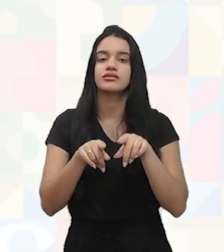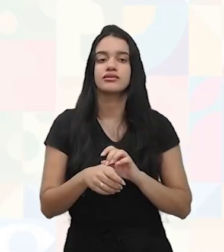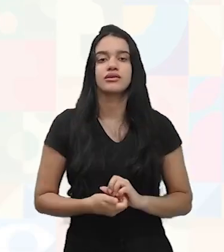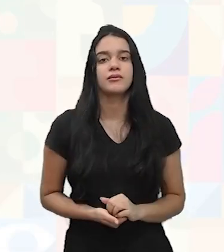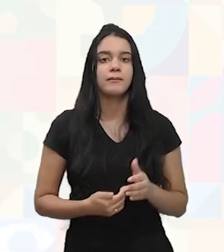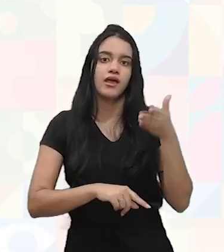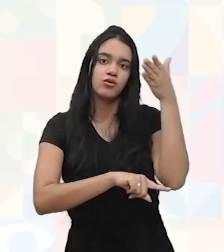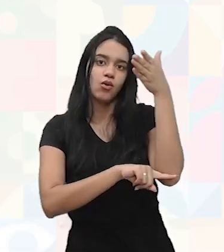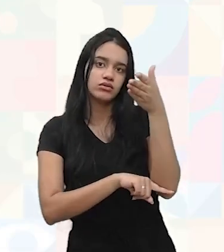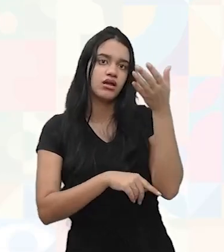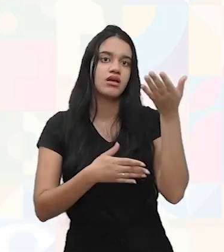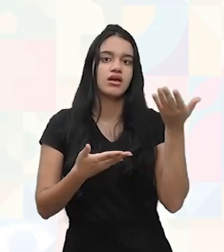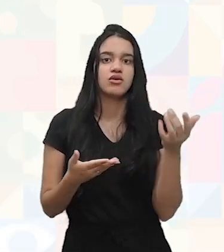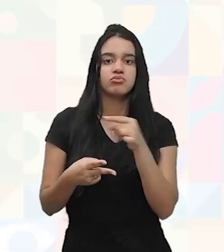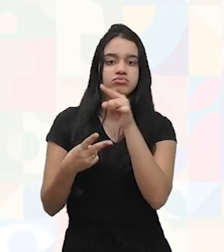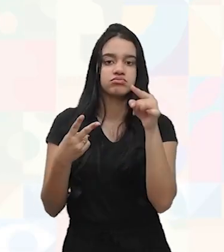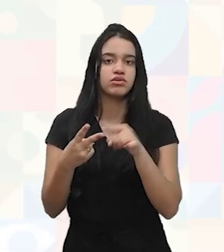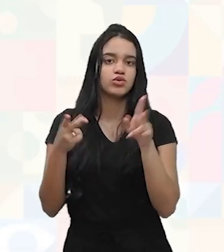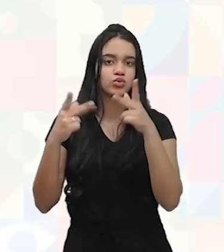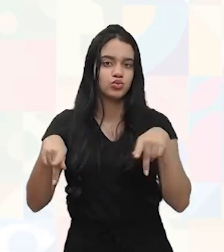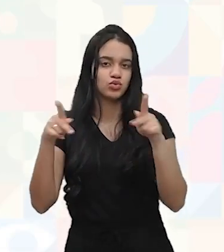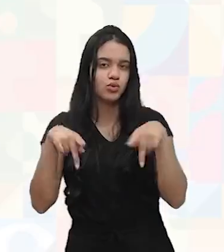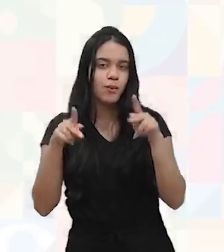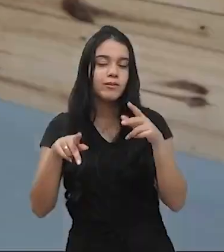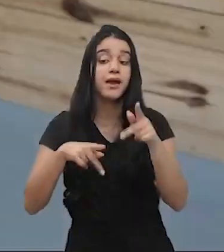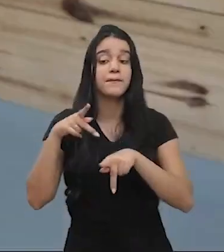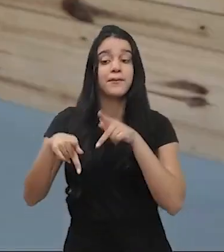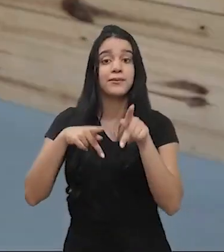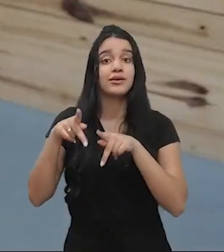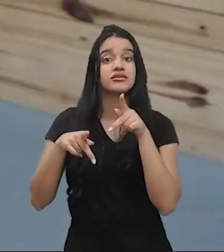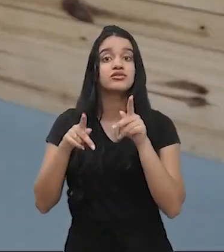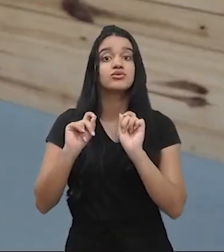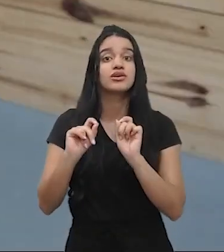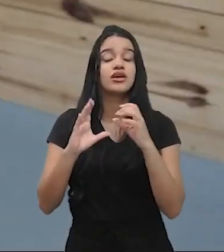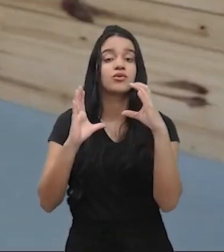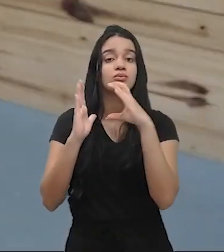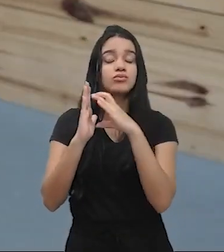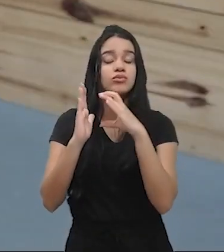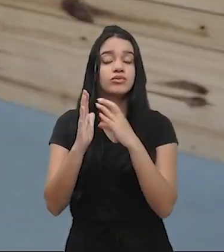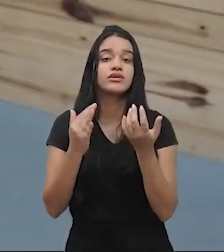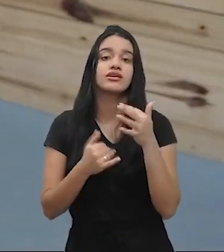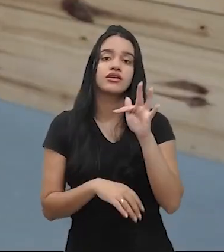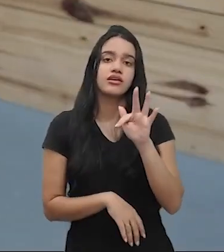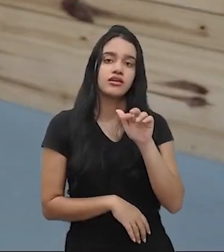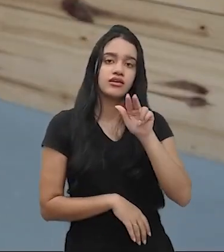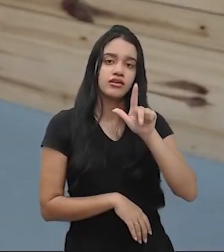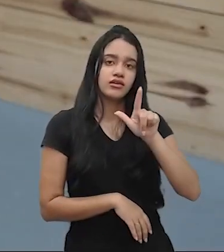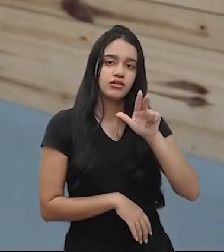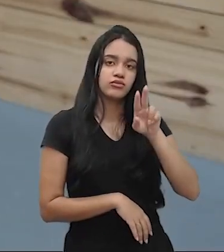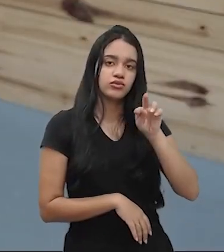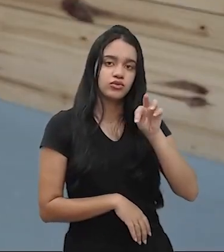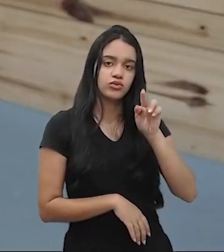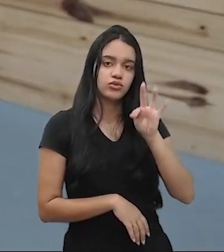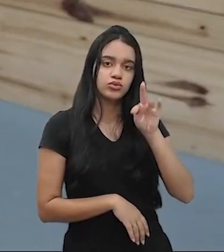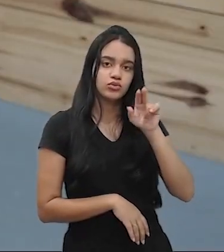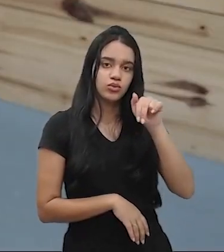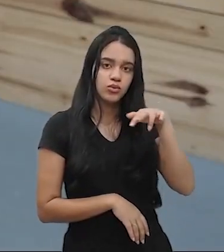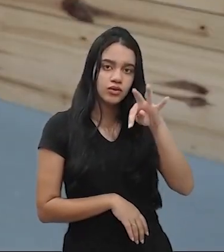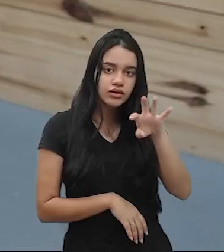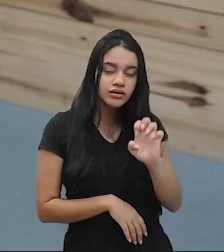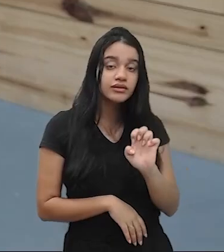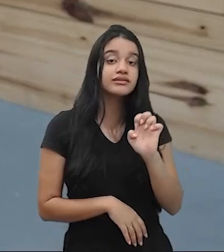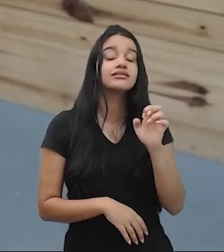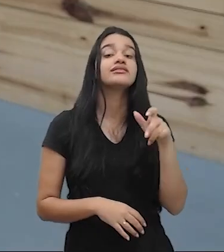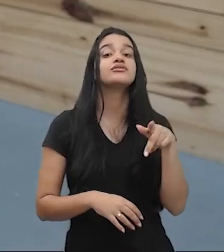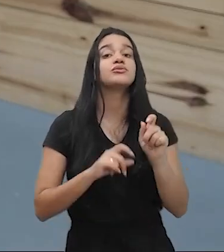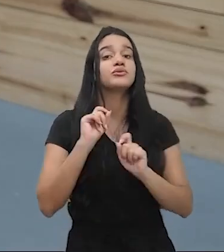Em um shopping, a população fixa seriam os funcionários, flutuantes os clientes. tá? Então, quando a gente for dimensionar essa brigada